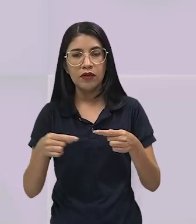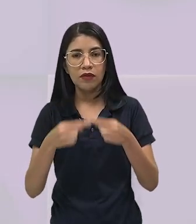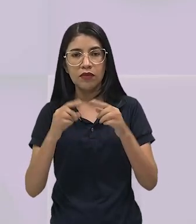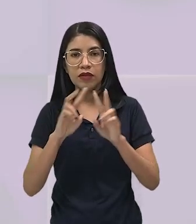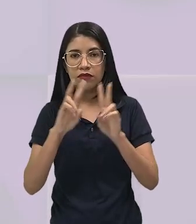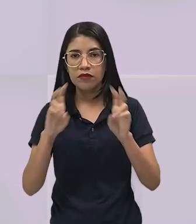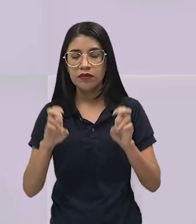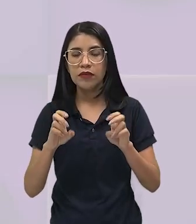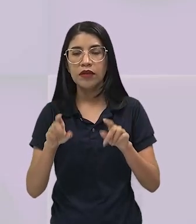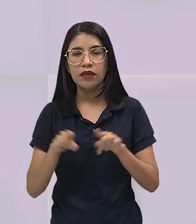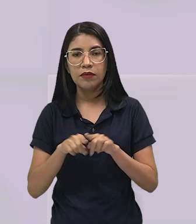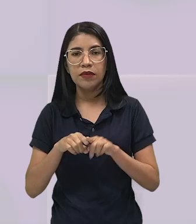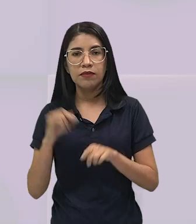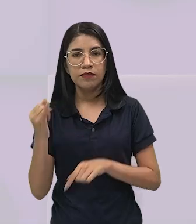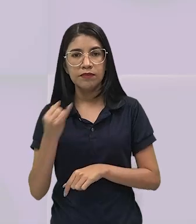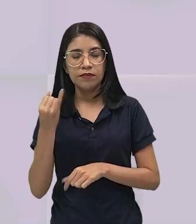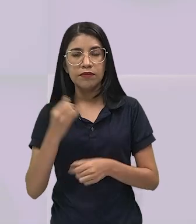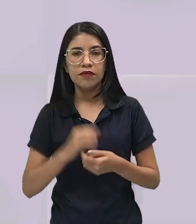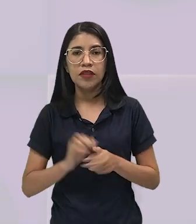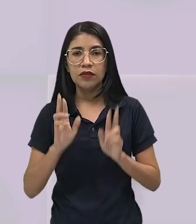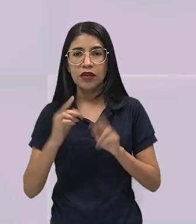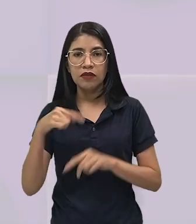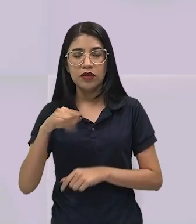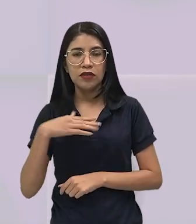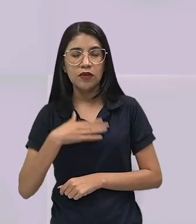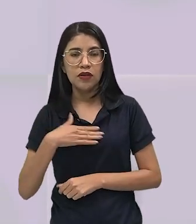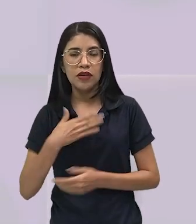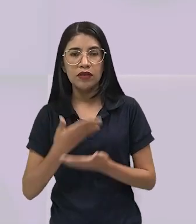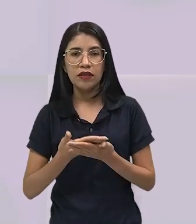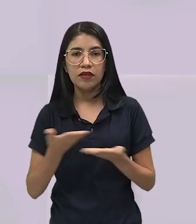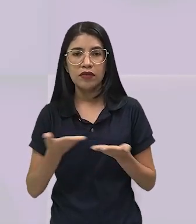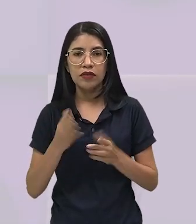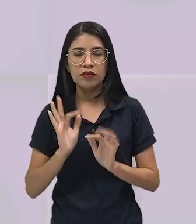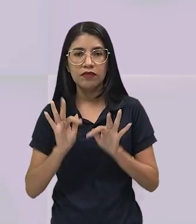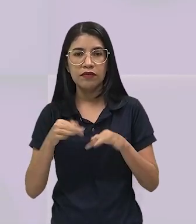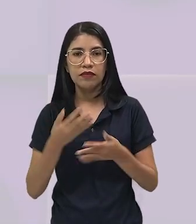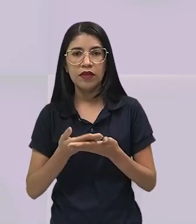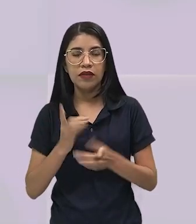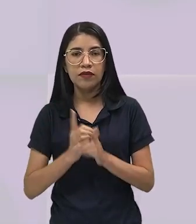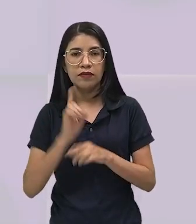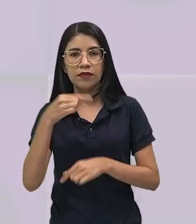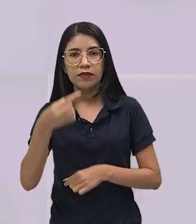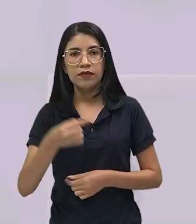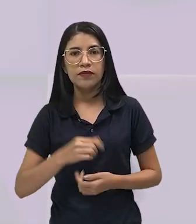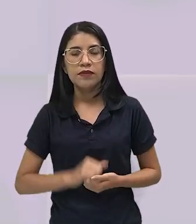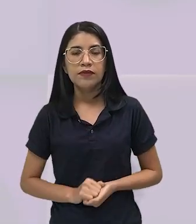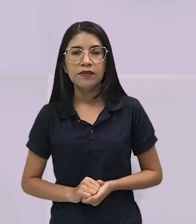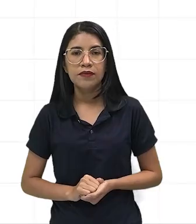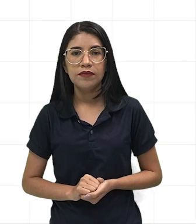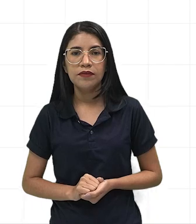adequado. Isso também é importante. Então, espero que vocês tenham gostado da nossa aula. Ficamos por aqui. Até a próxima.